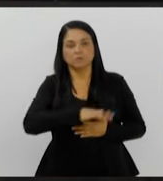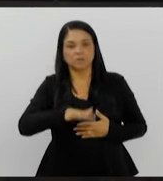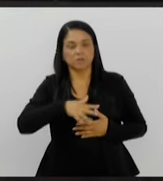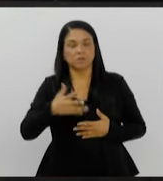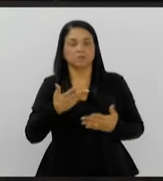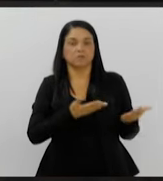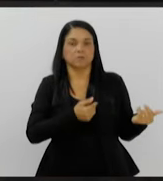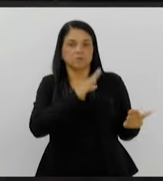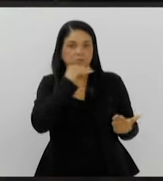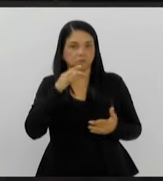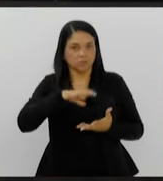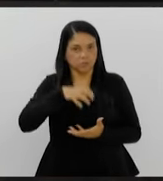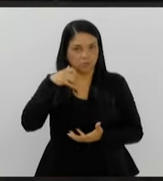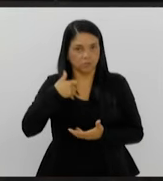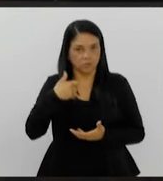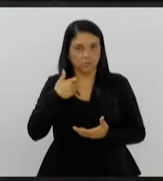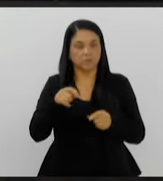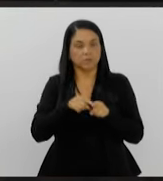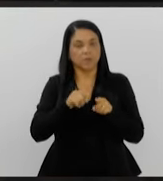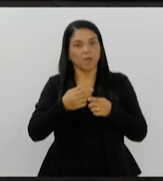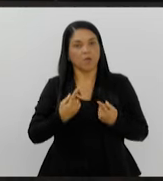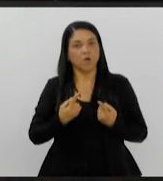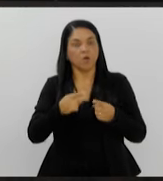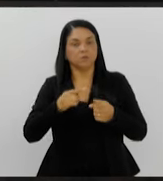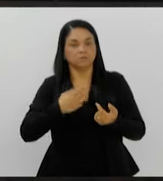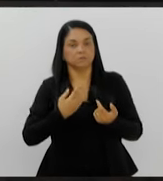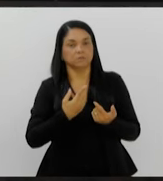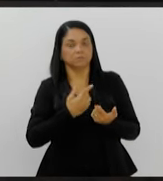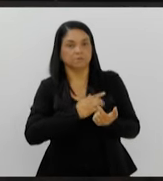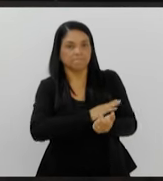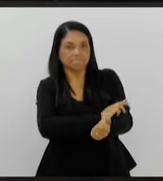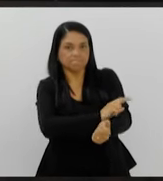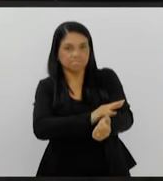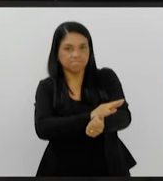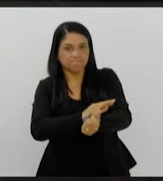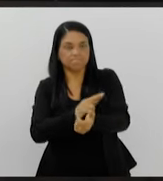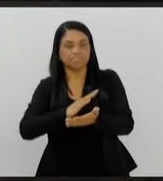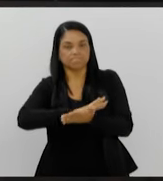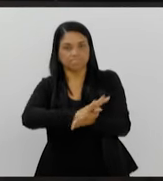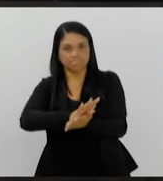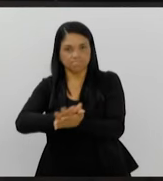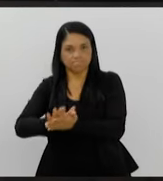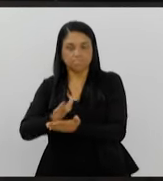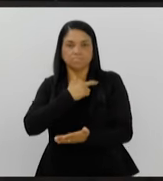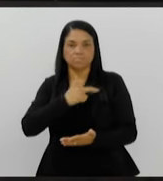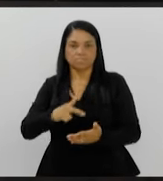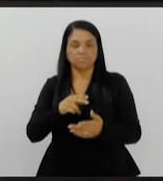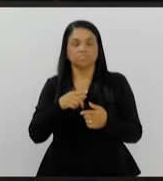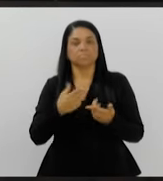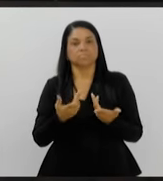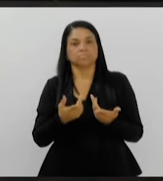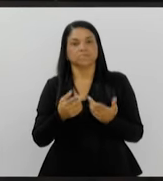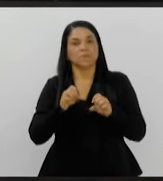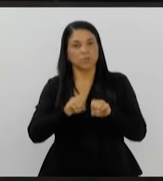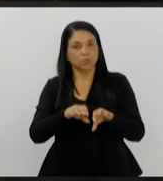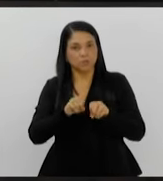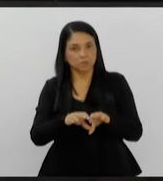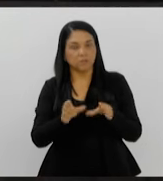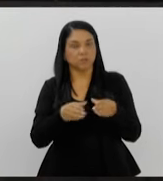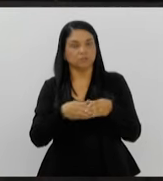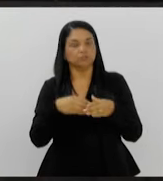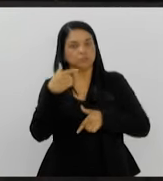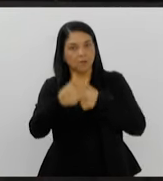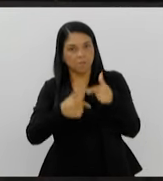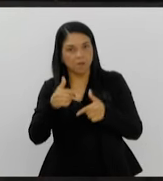do idoso de combate à discriminações e preconceitos de raça cor etnia religião e procedência Nacional de Educação de